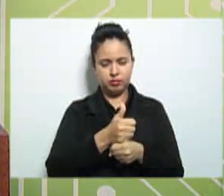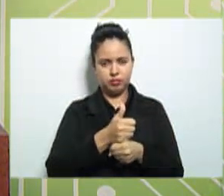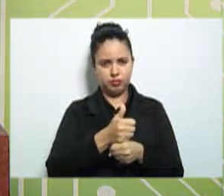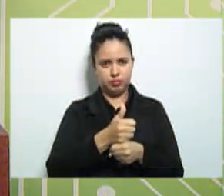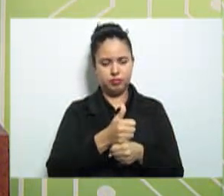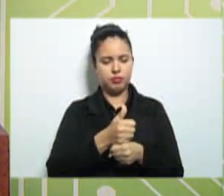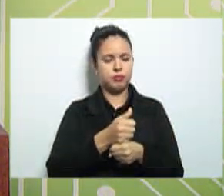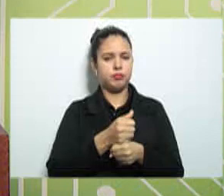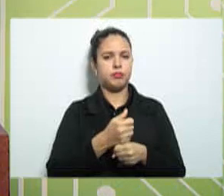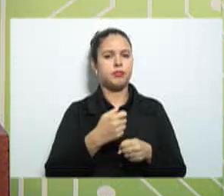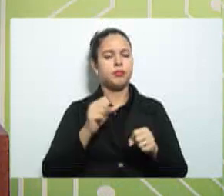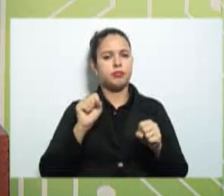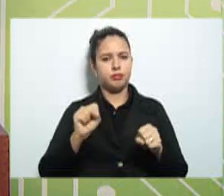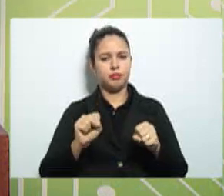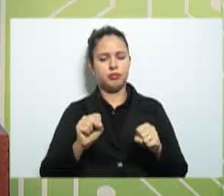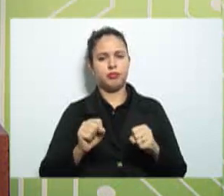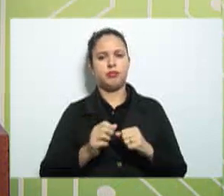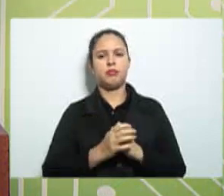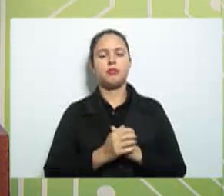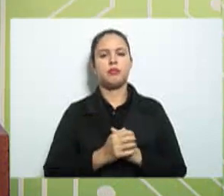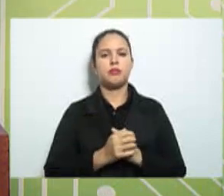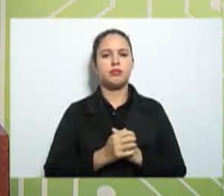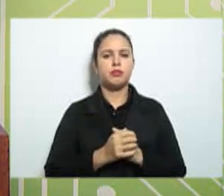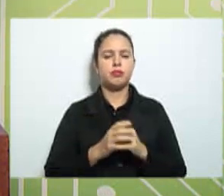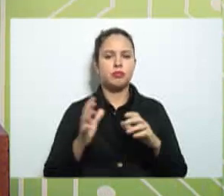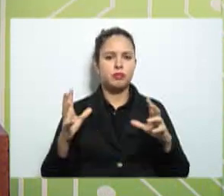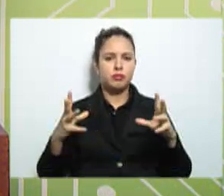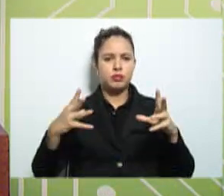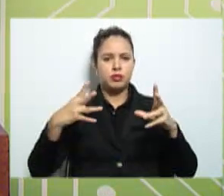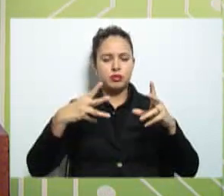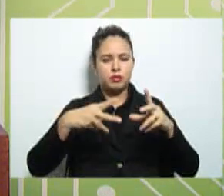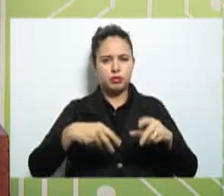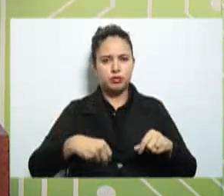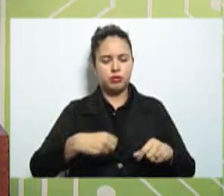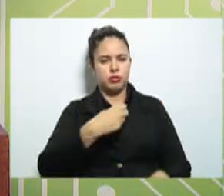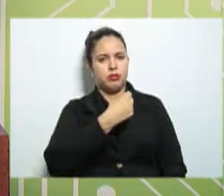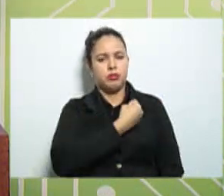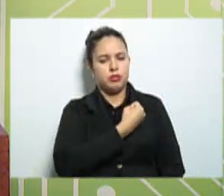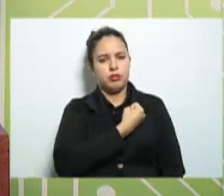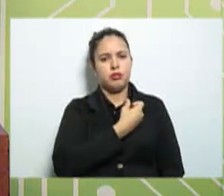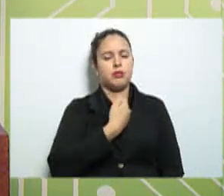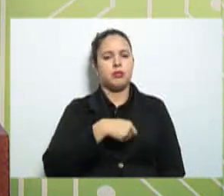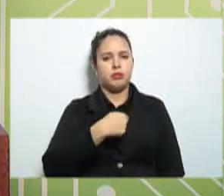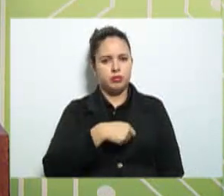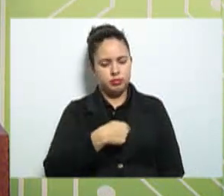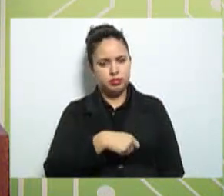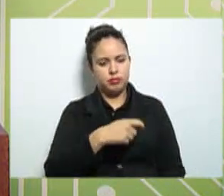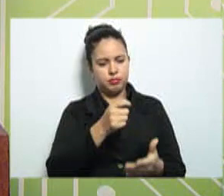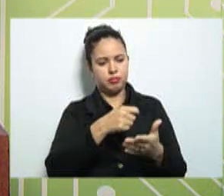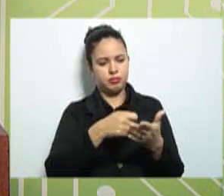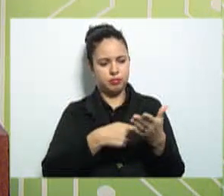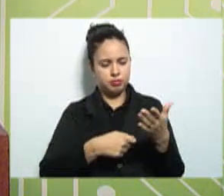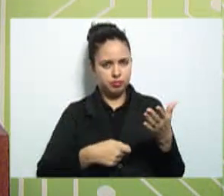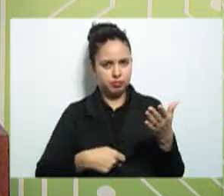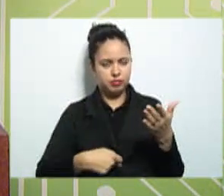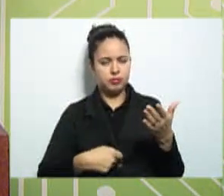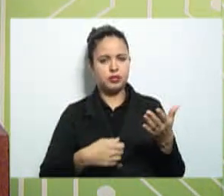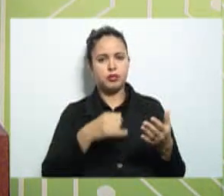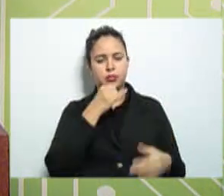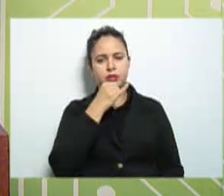fazer esta correção. Todos os números devem ser redigidos por extenso. Então, hoje,